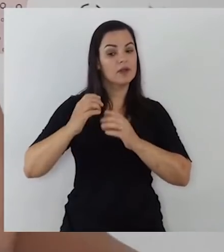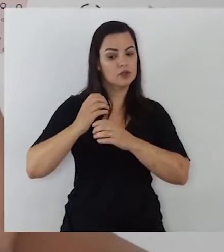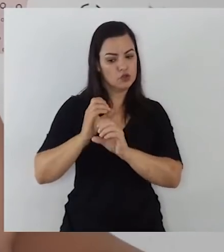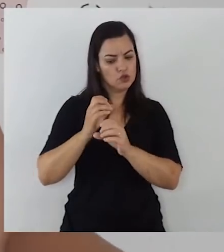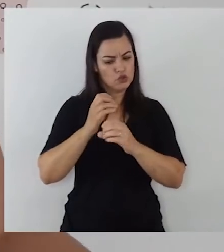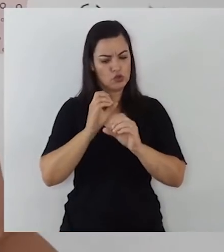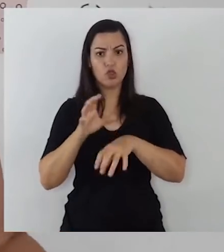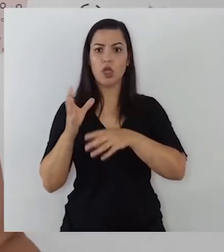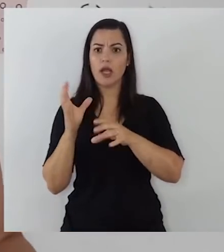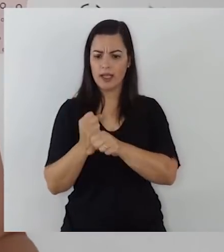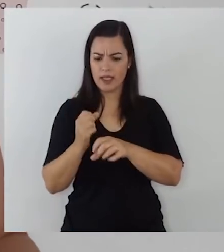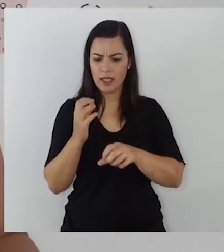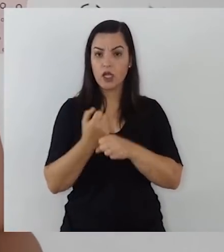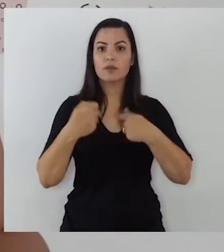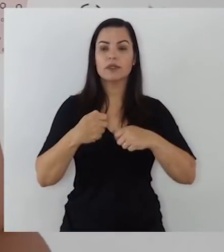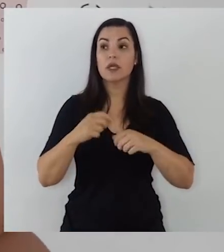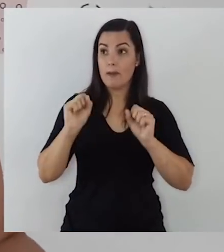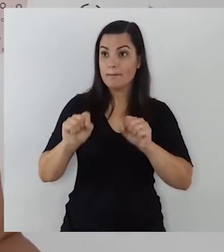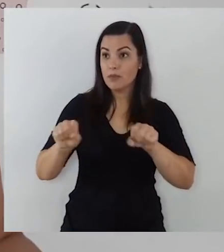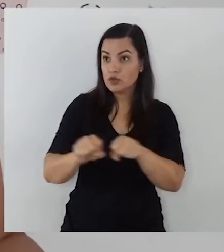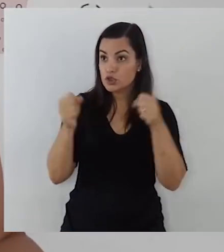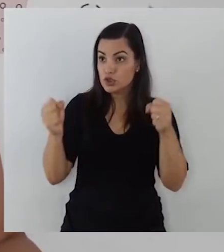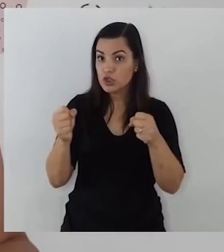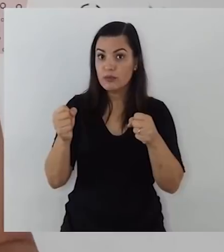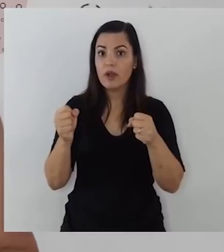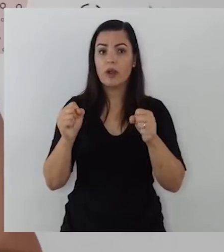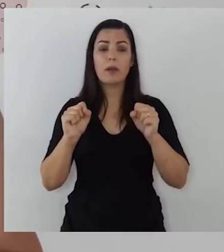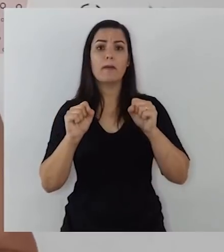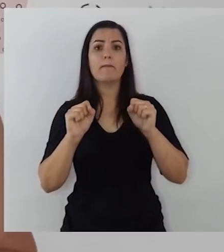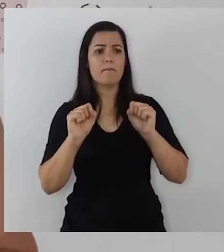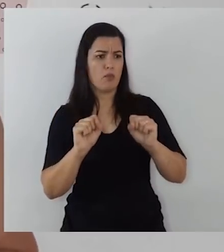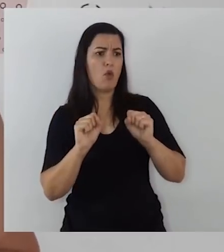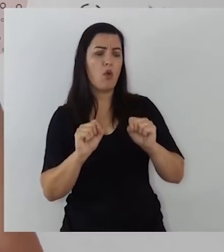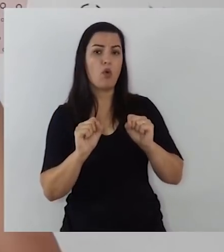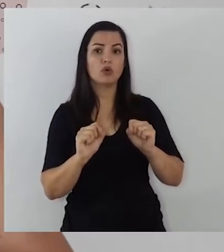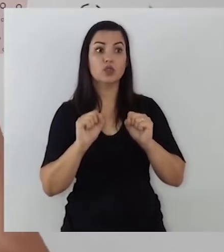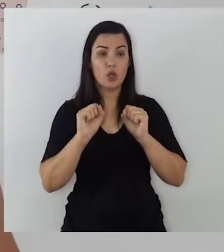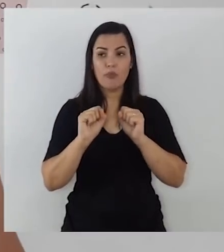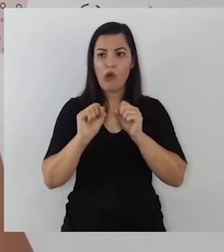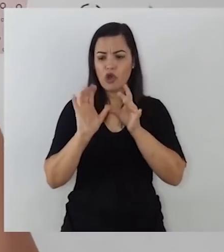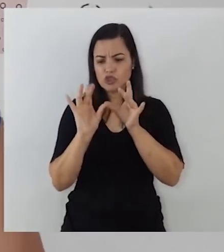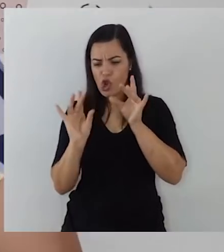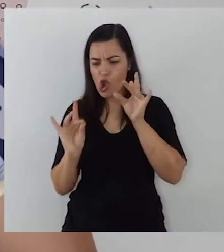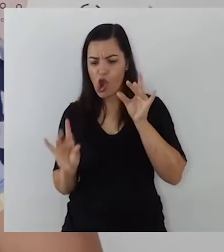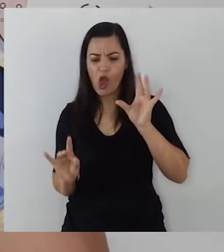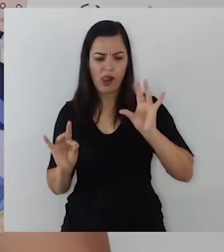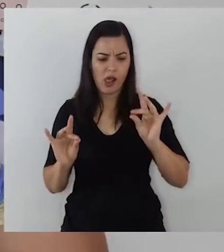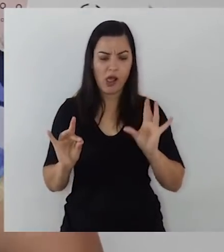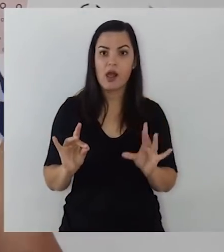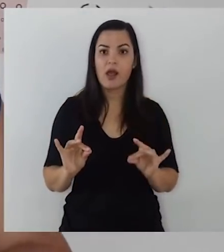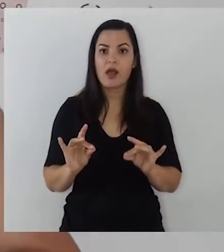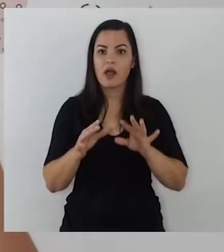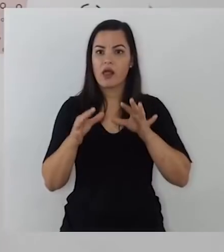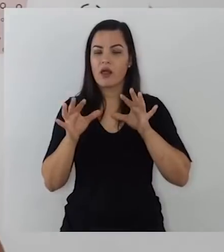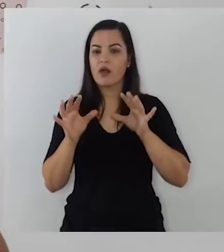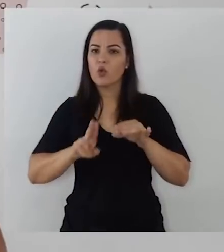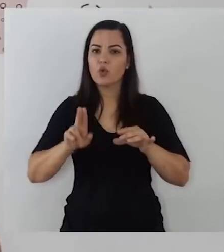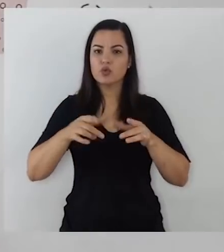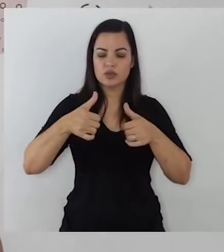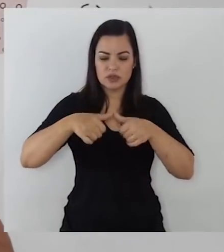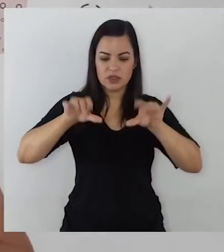de engenharia, cálculos. Posso quebrar o espaguete? Pode. Posso emendá-lo com fita, com barbante?